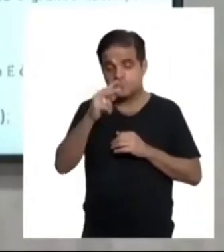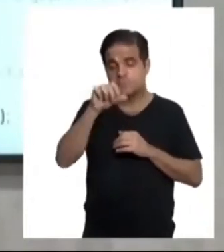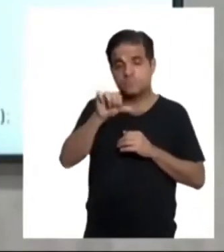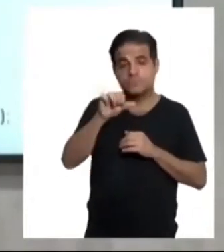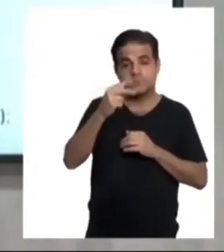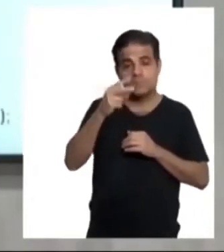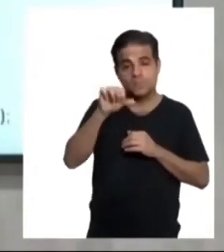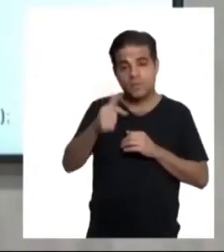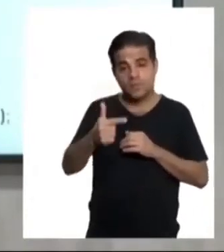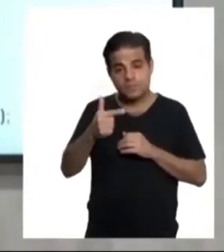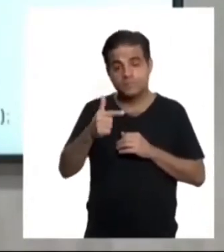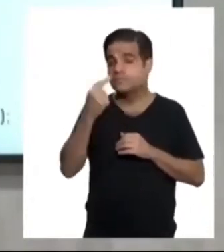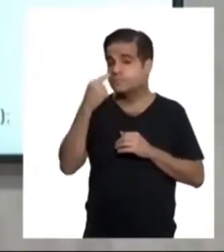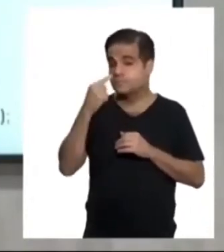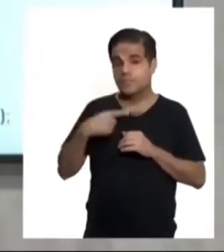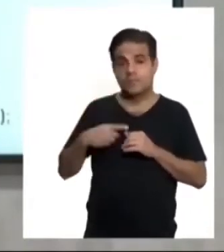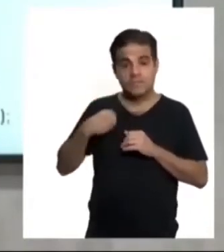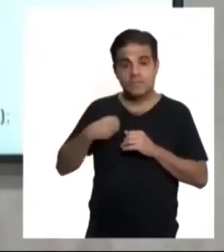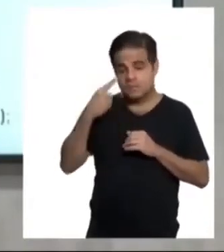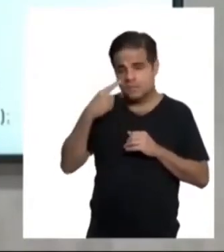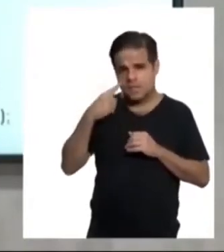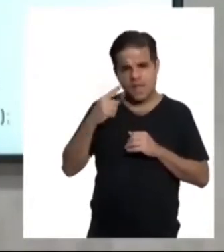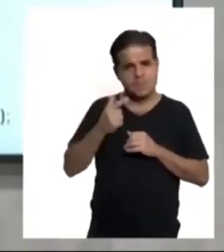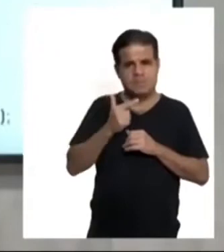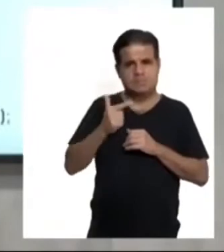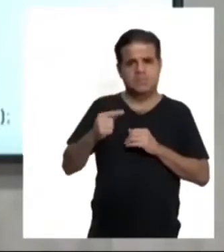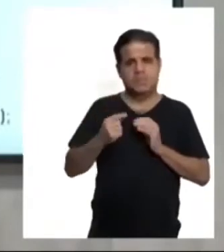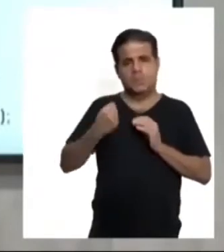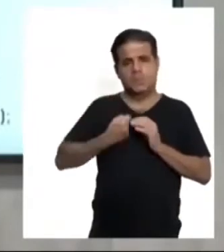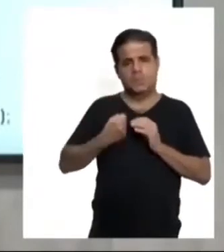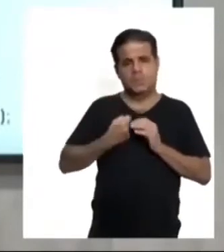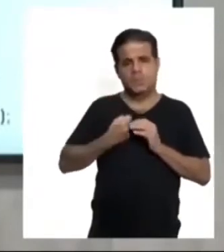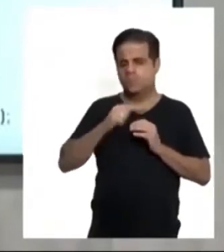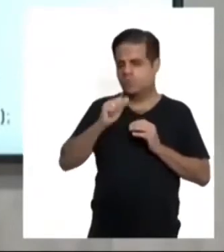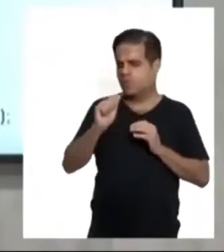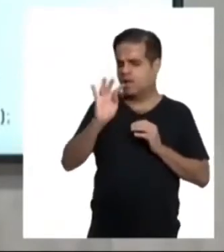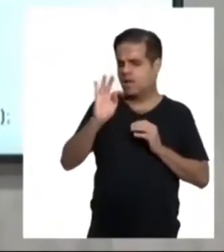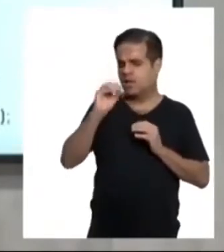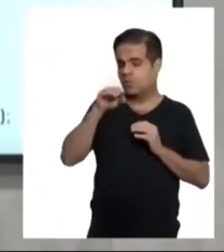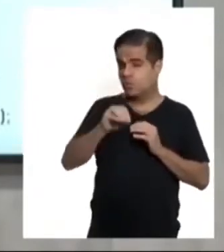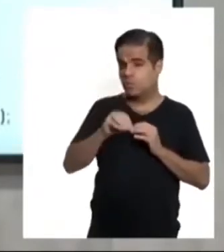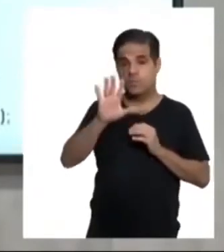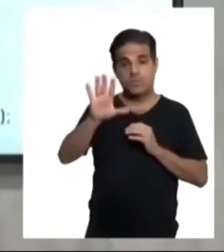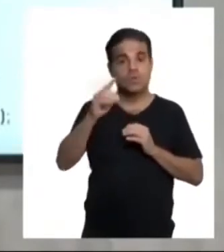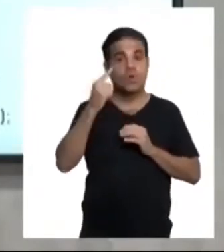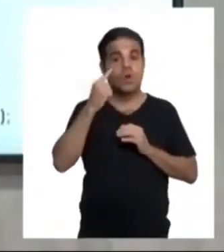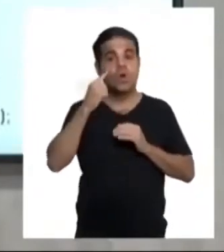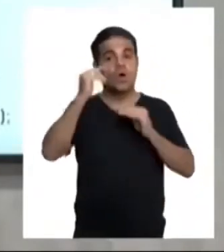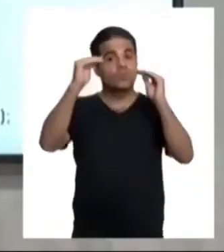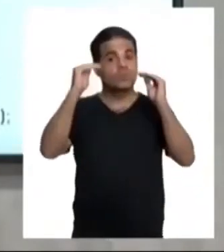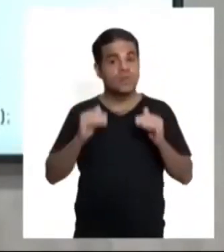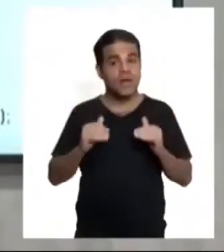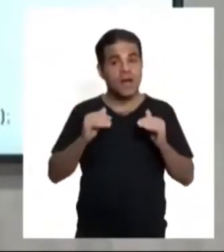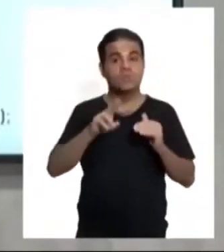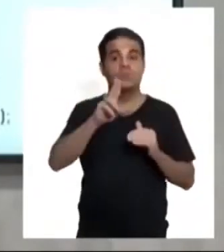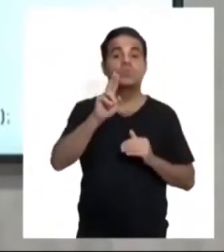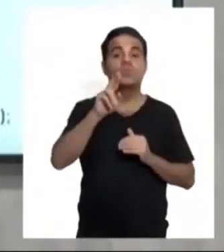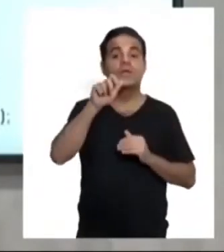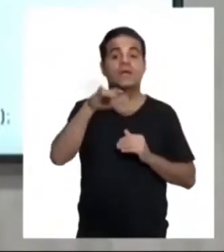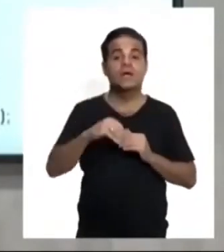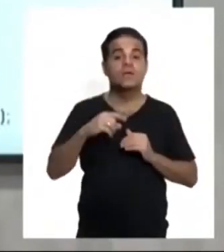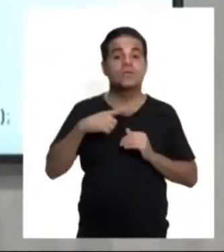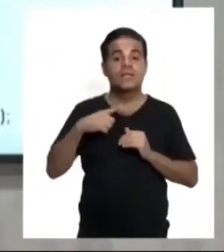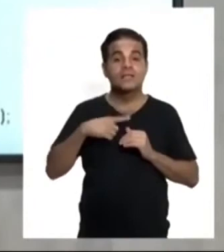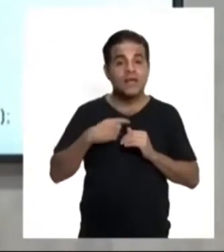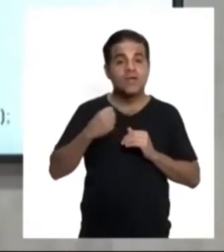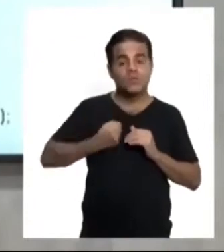235,92. Então está aqui para vocês. Mas ele não deu o número atômico. Mas olha o dado aqui embaixo. Ó. O urânio tem número atômico